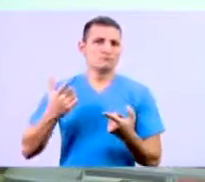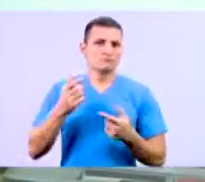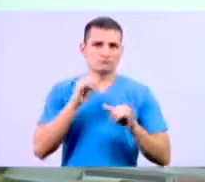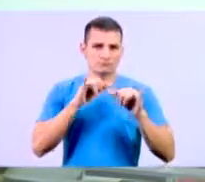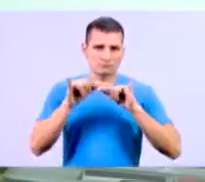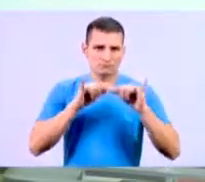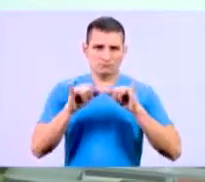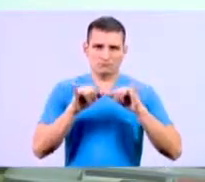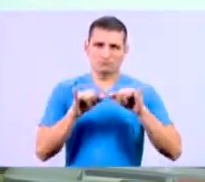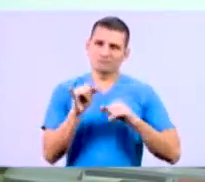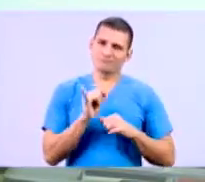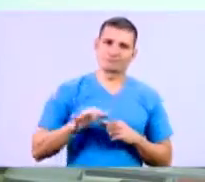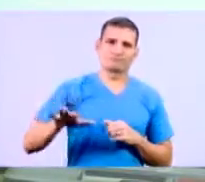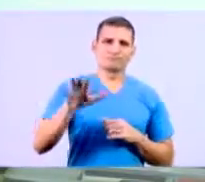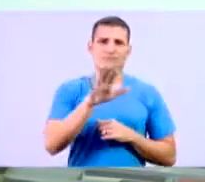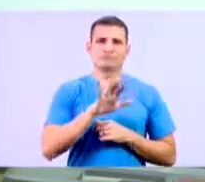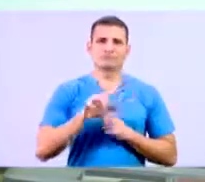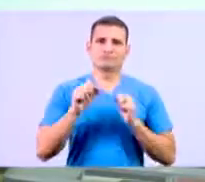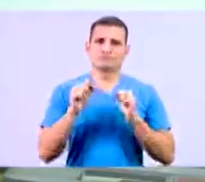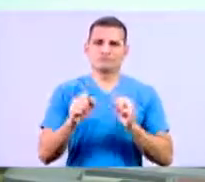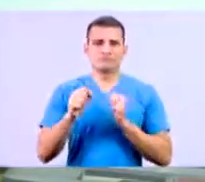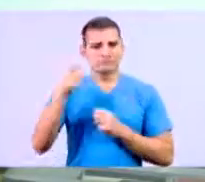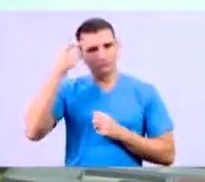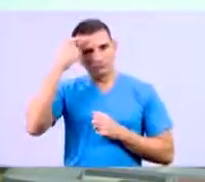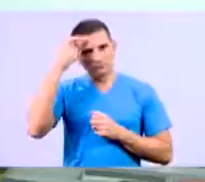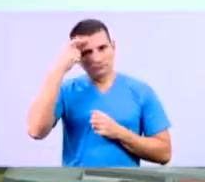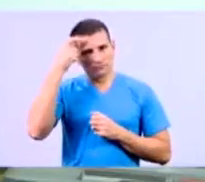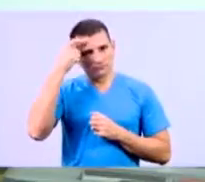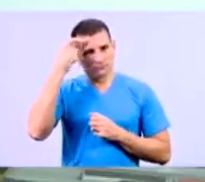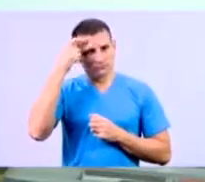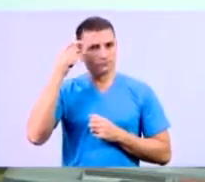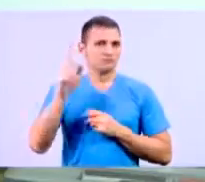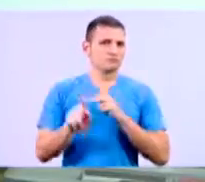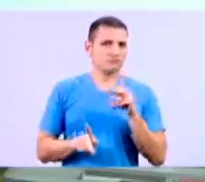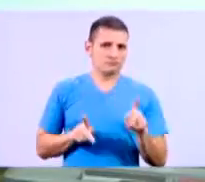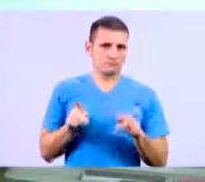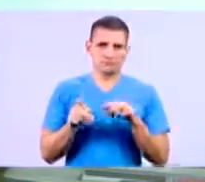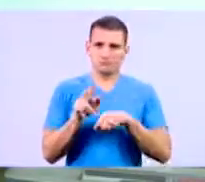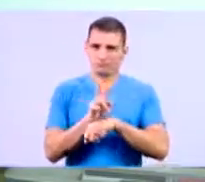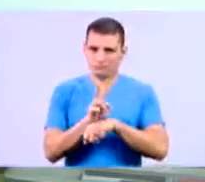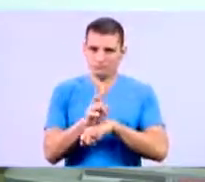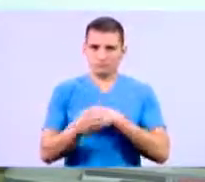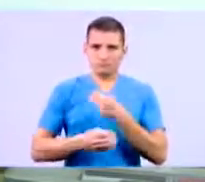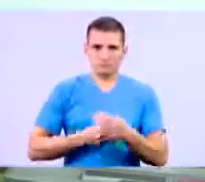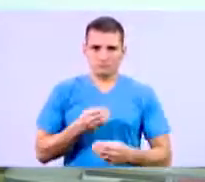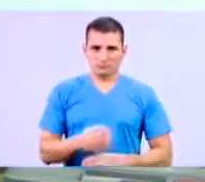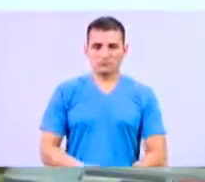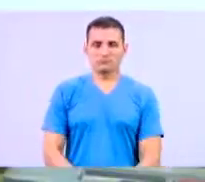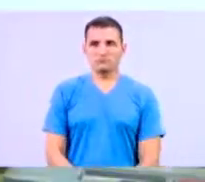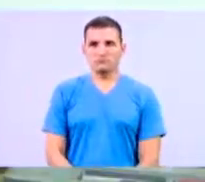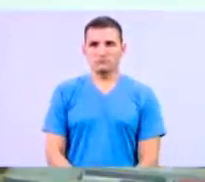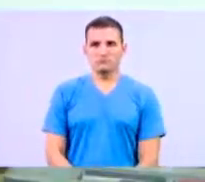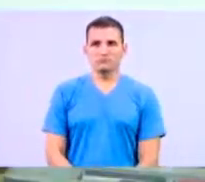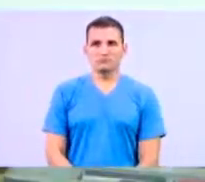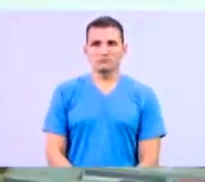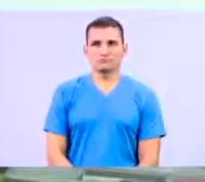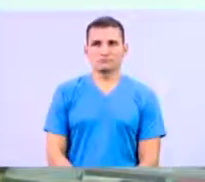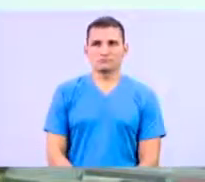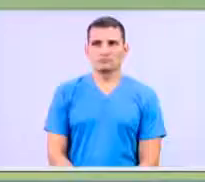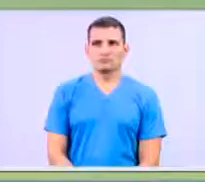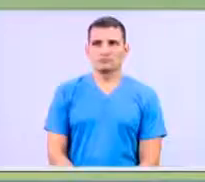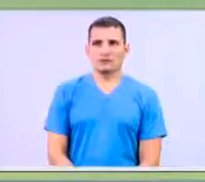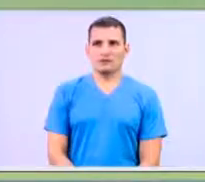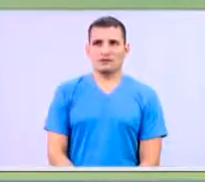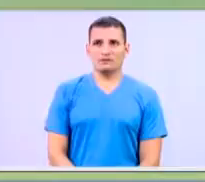para que possa conscientizar a população sobre a segurança, ok? E aí,